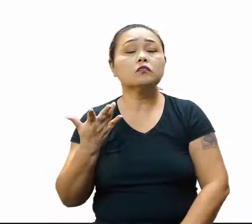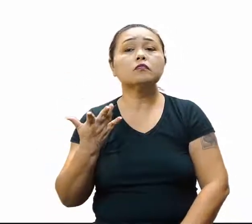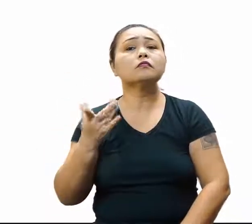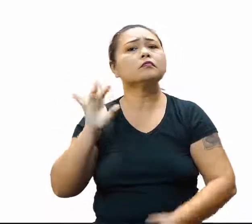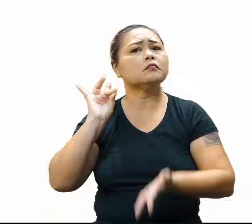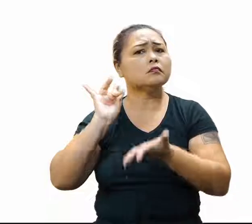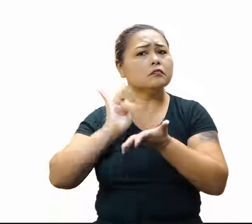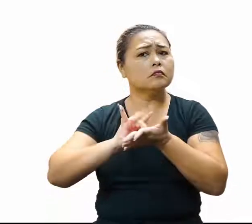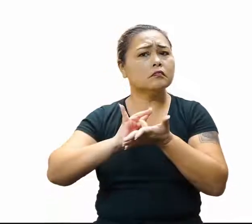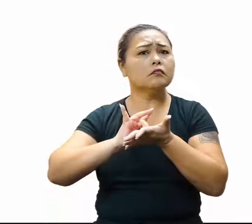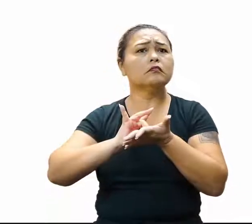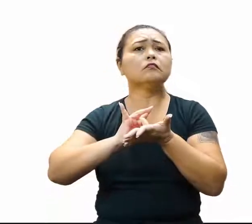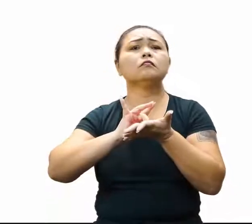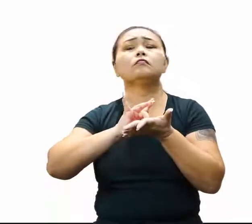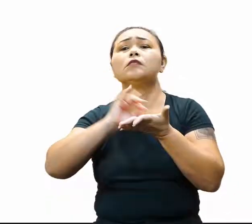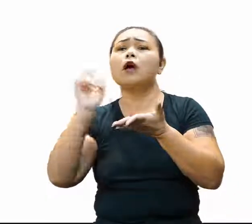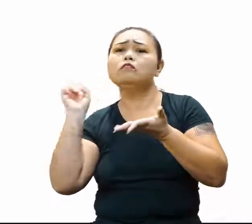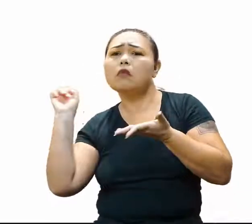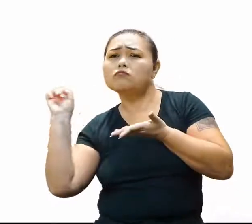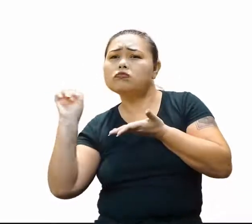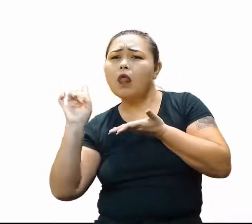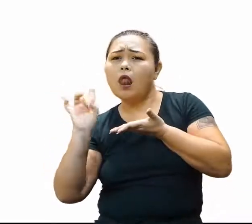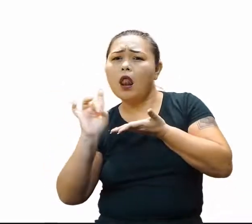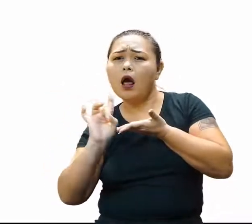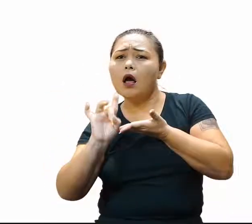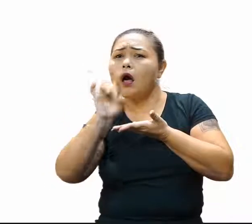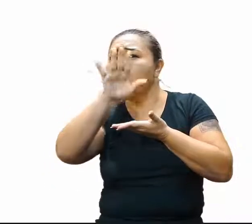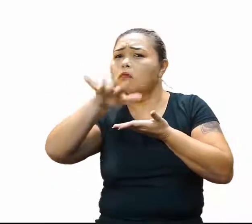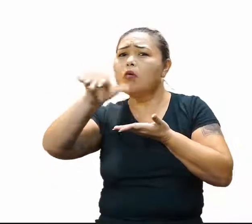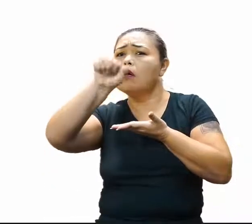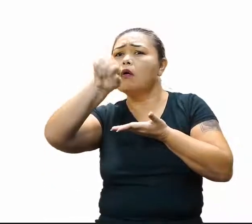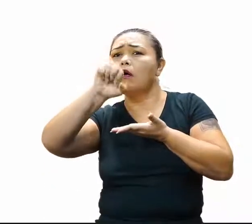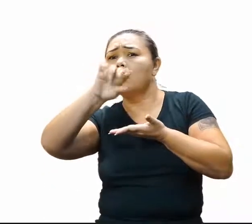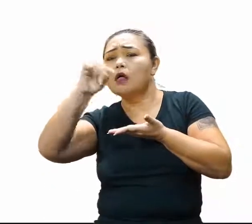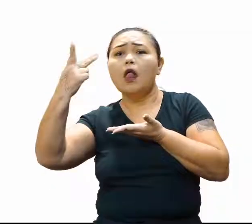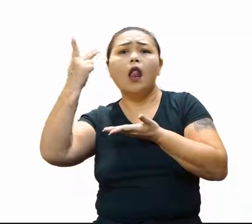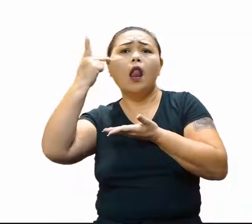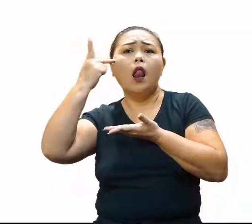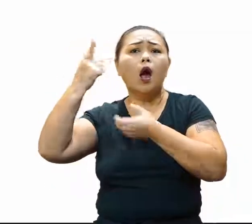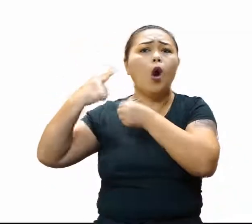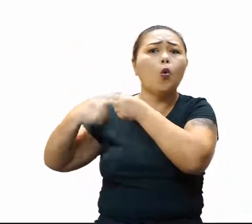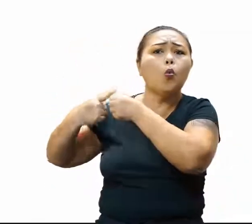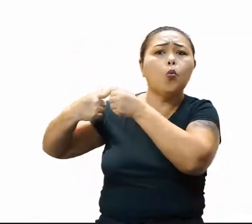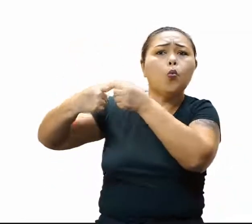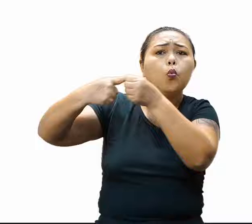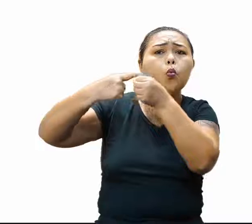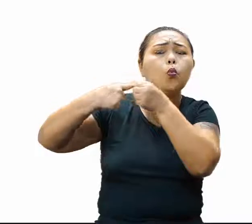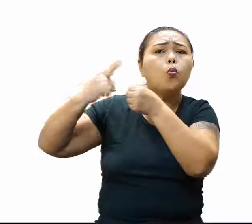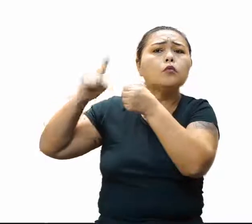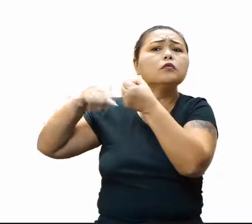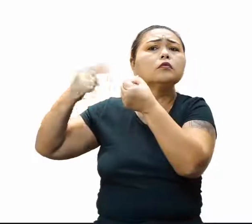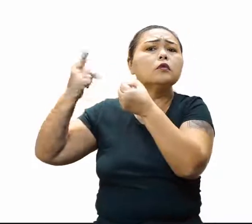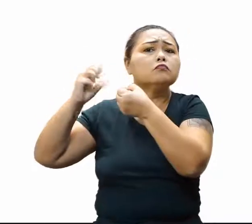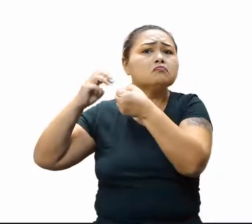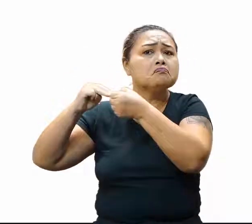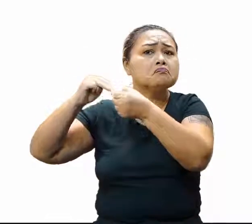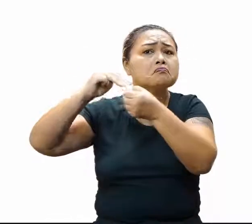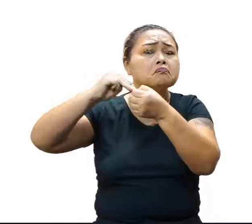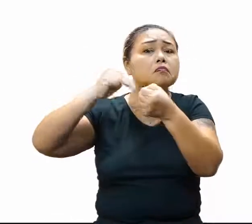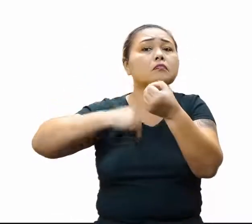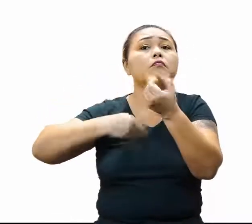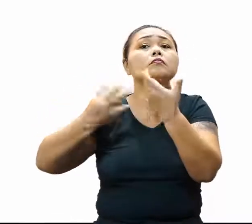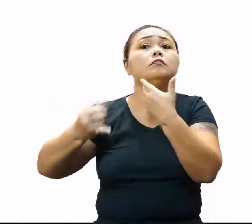eram sertanistas, lá da região de Sorocaba, de São Paulo, portanto, eles eram